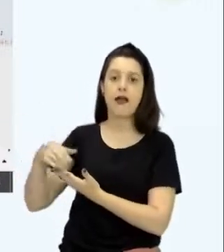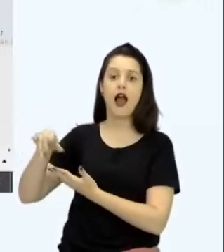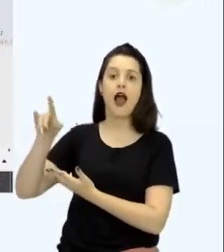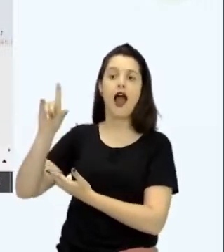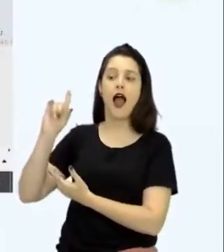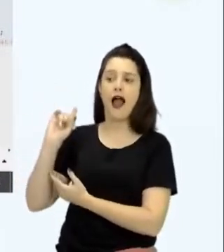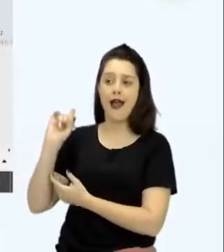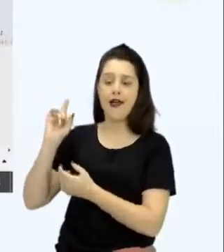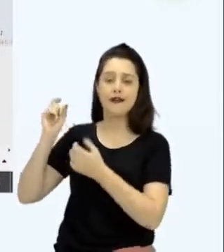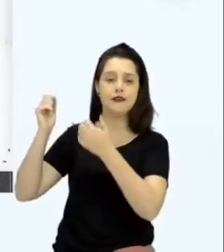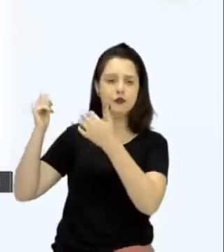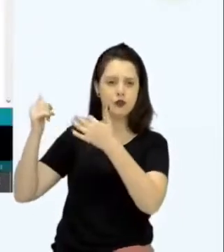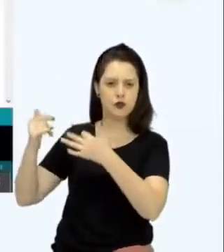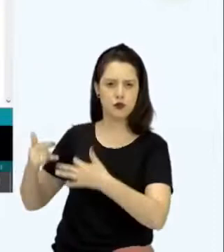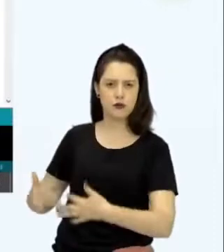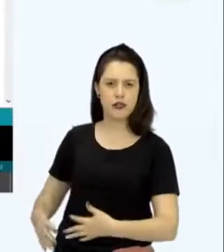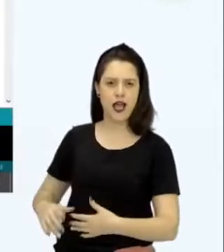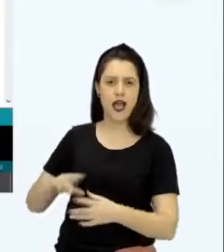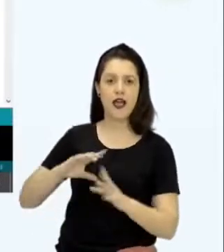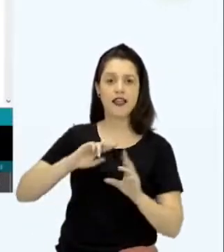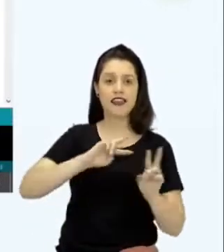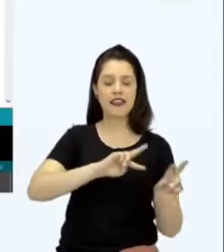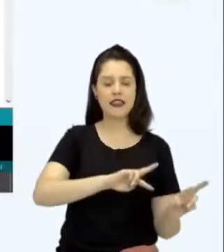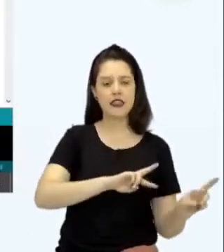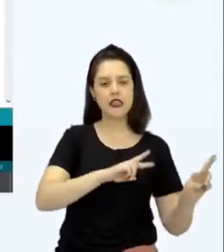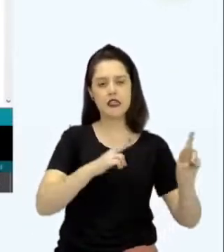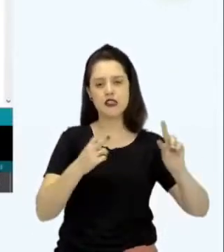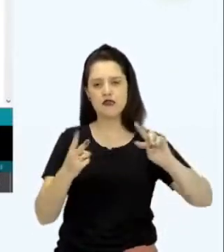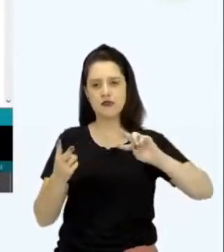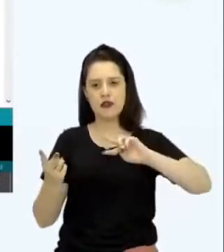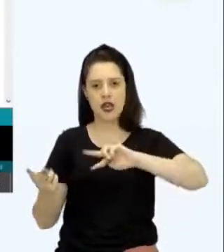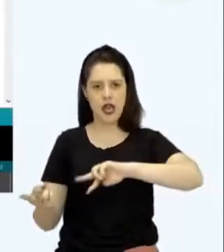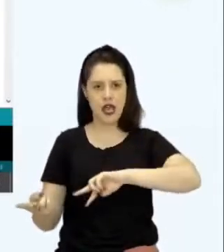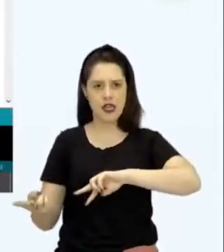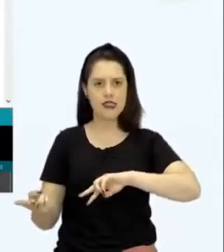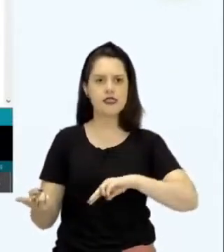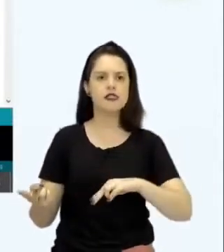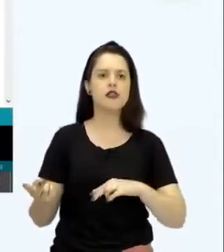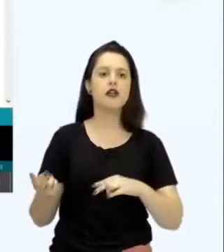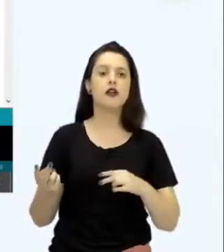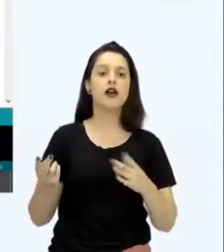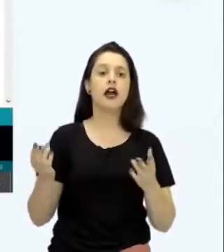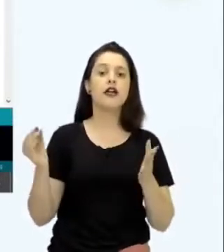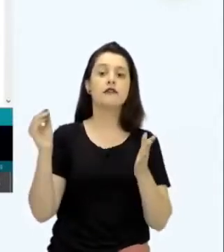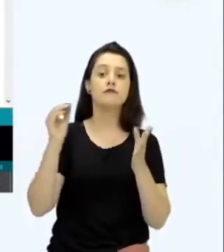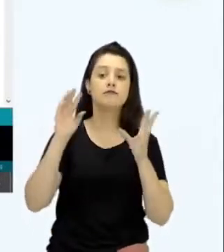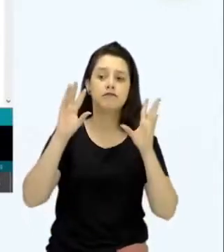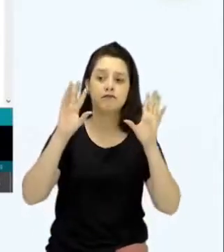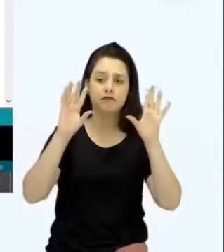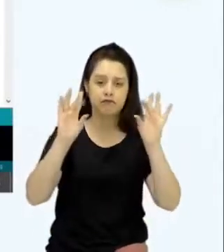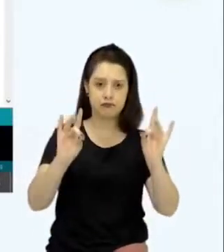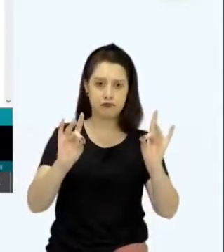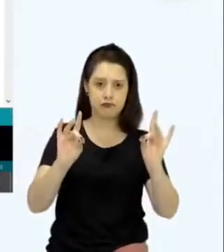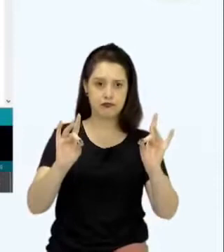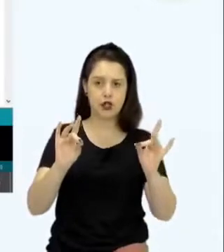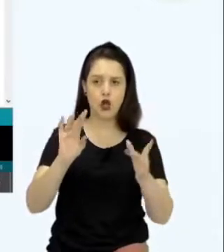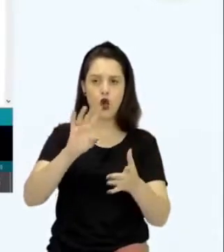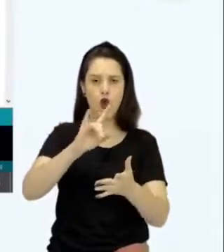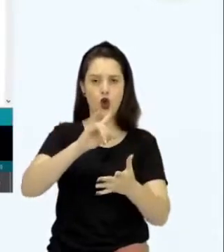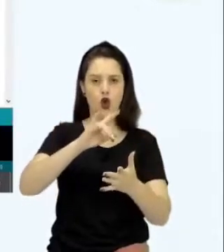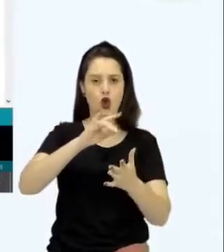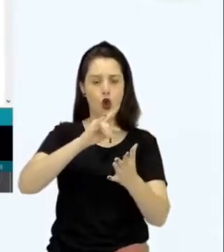do Mão na Massa, como fazer essa transferência, e nós colamos aqui o nosso bloco, o nosso código